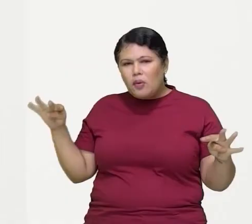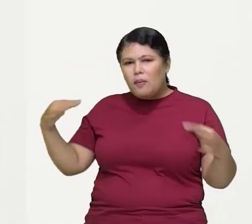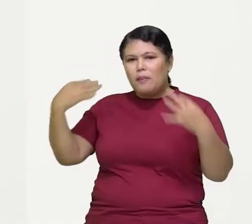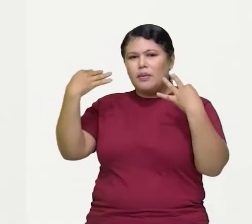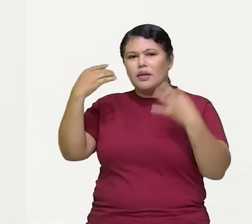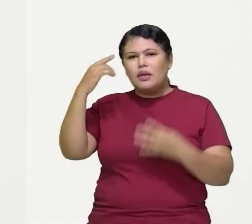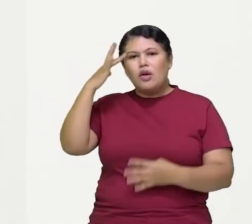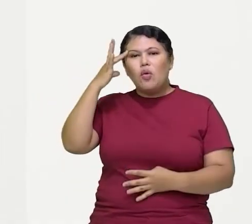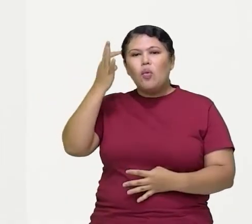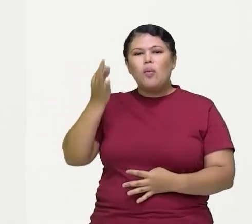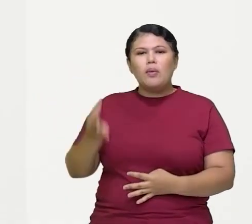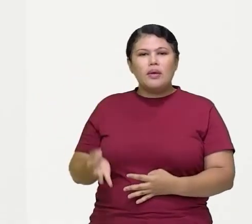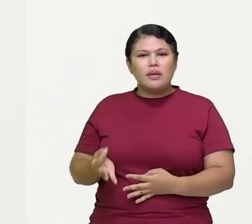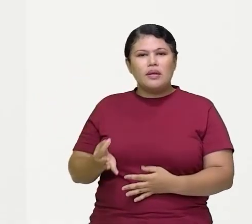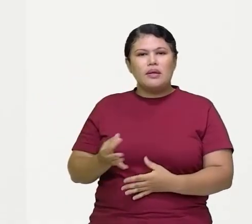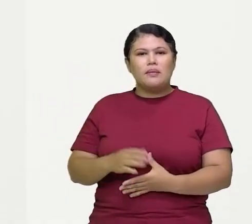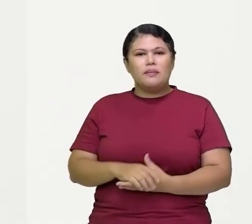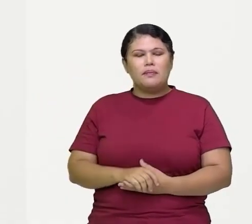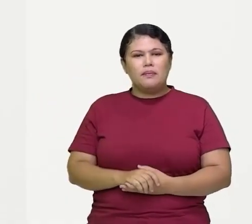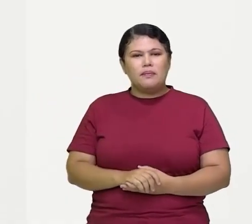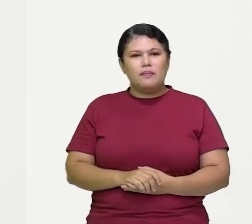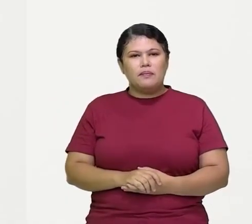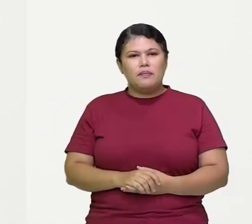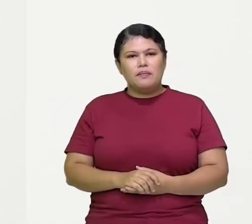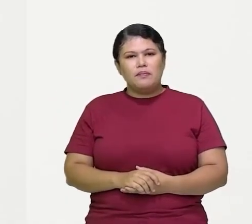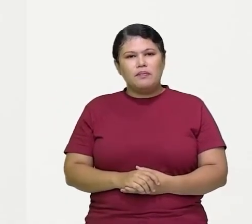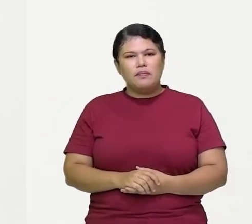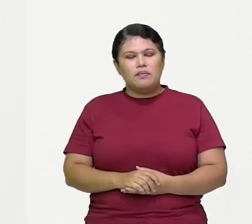a me compreender.